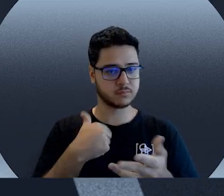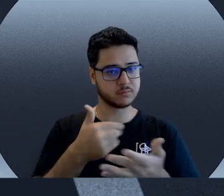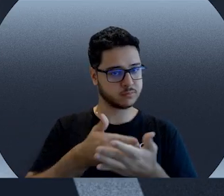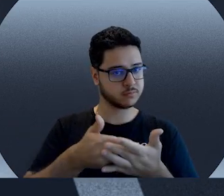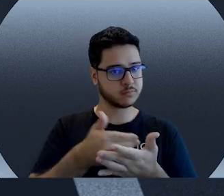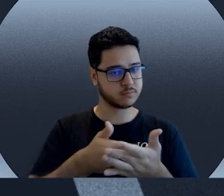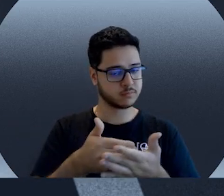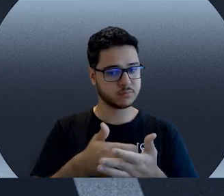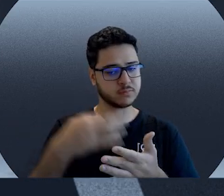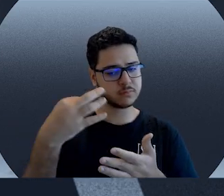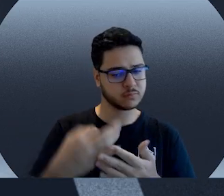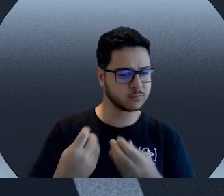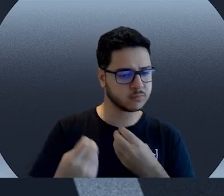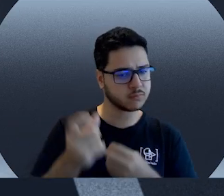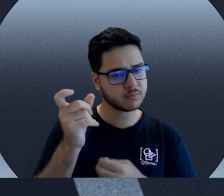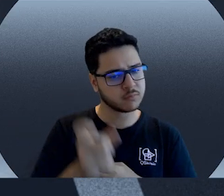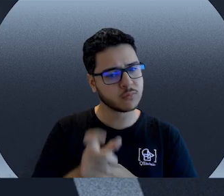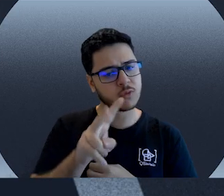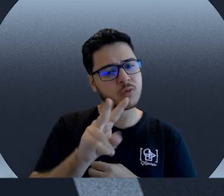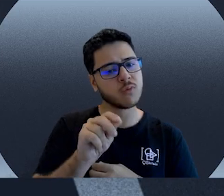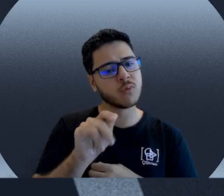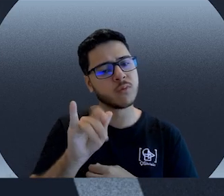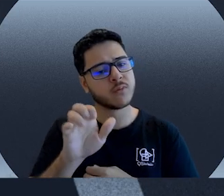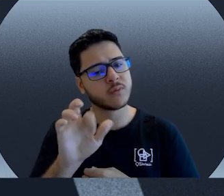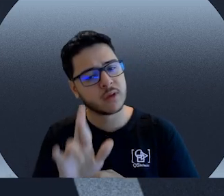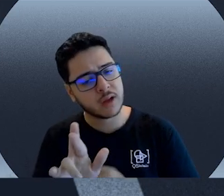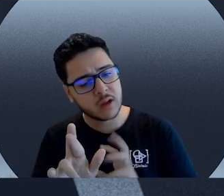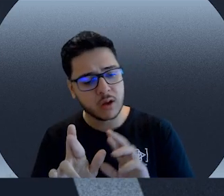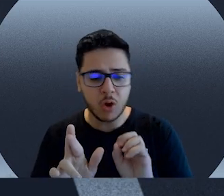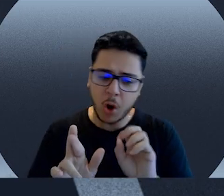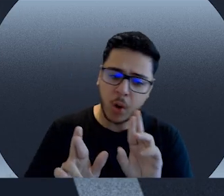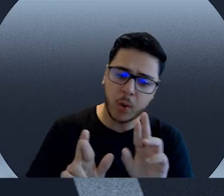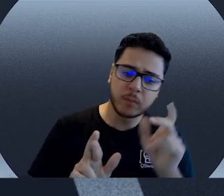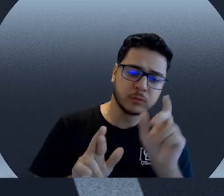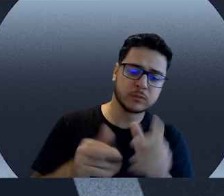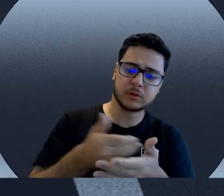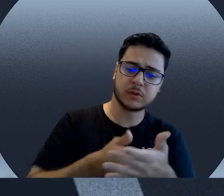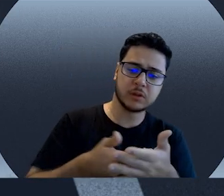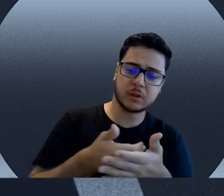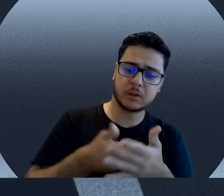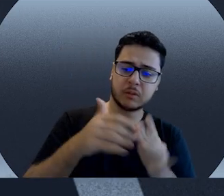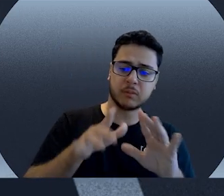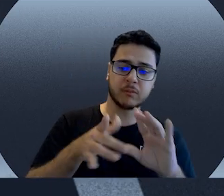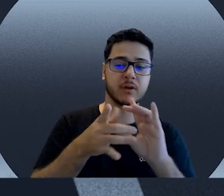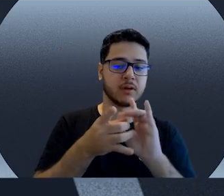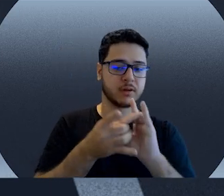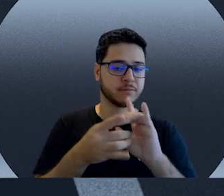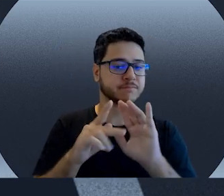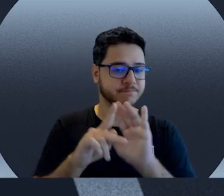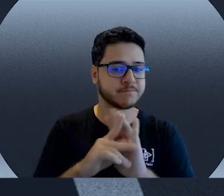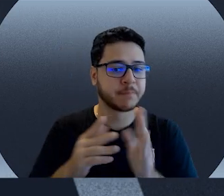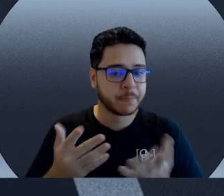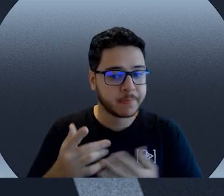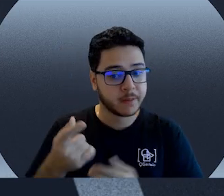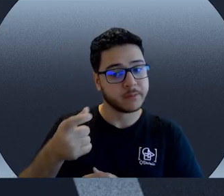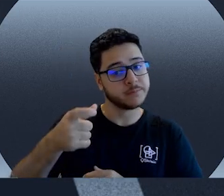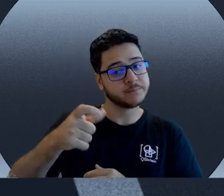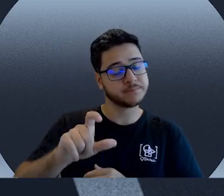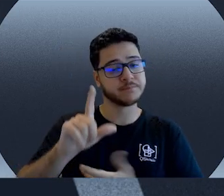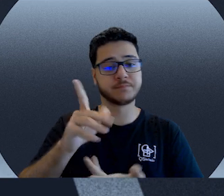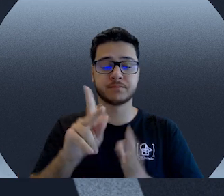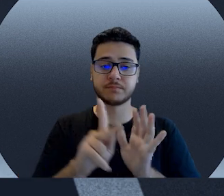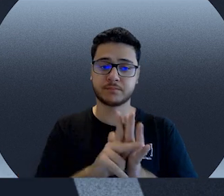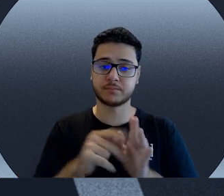essas questões como um voyeur ou estou tratando de uma maneira diferente, né, como um aliado na luta? A outra obra que eu